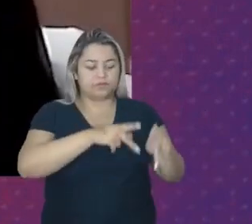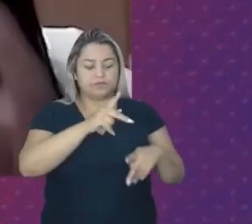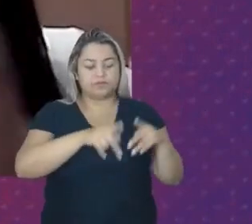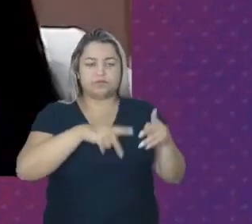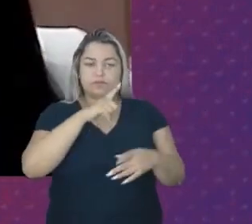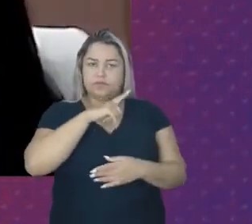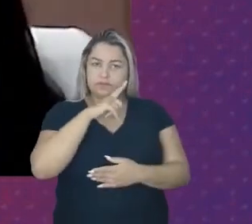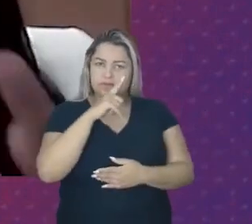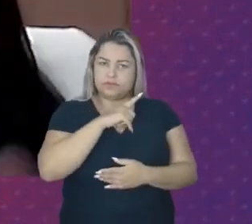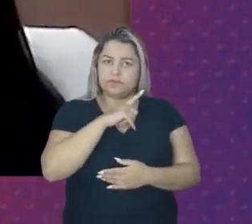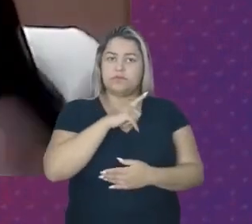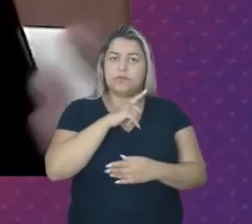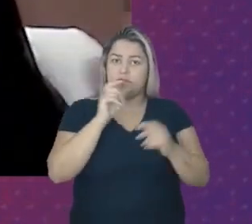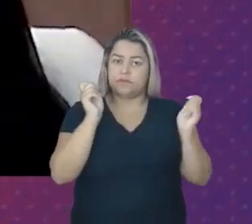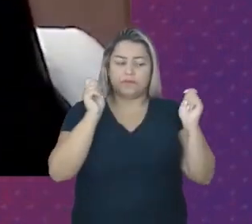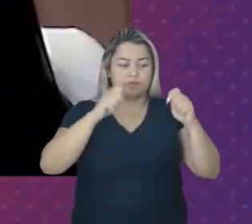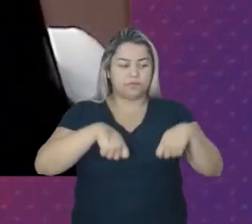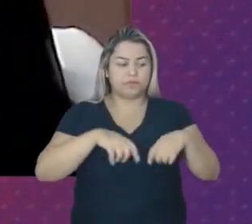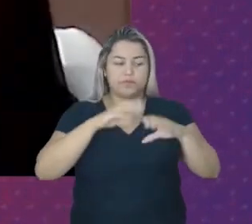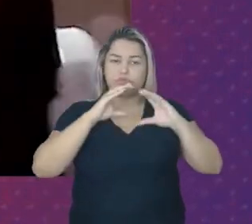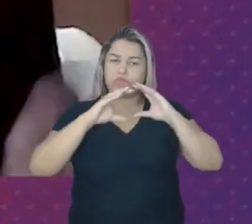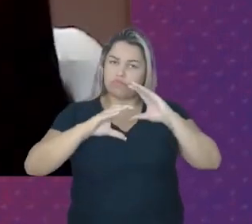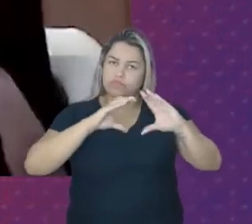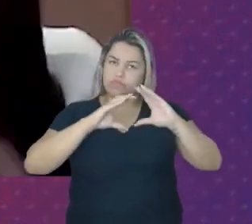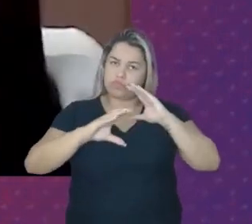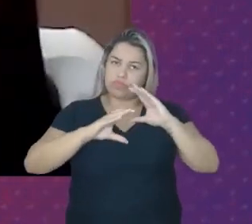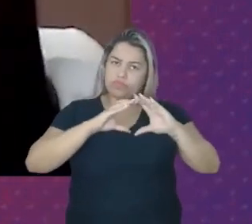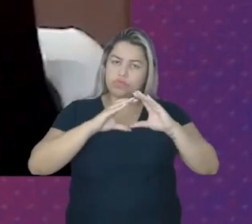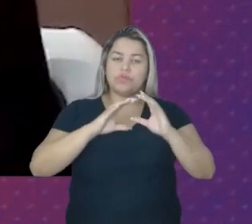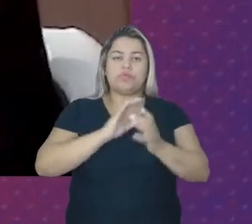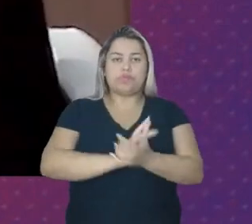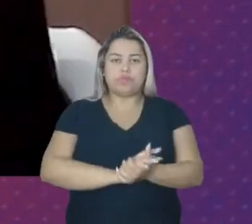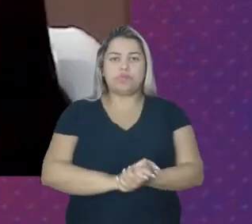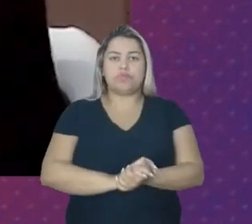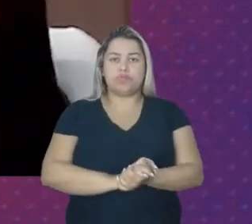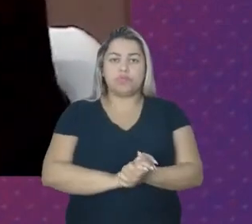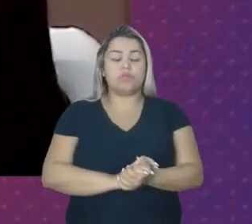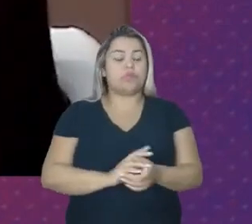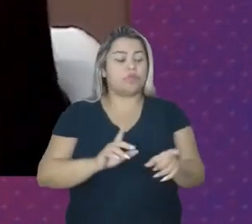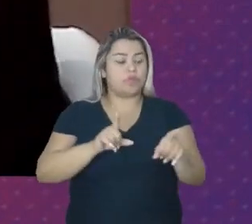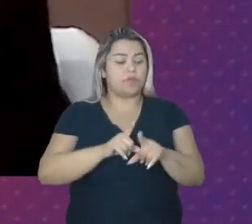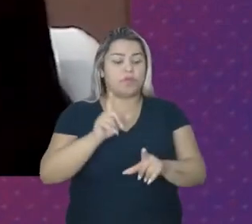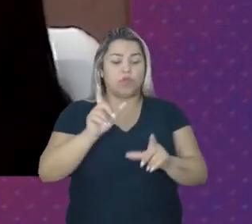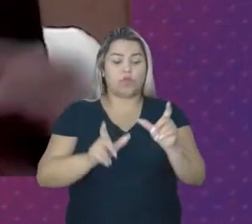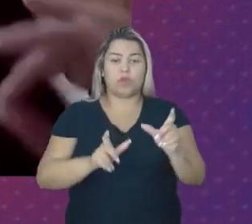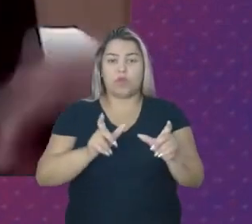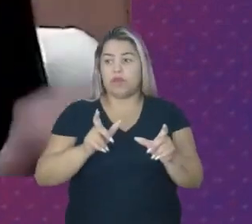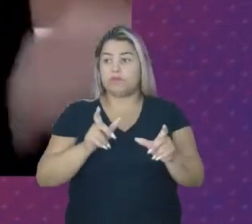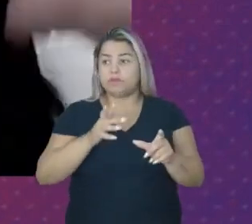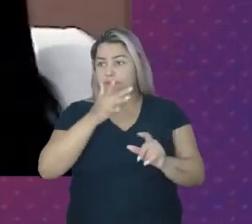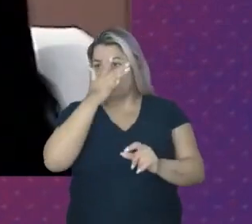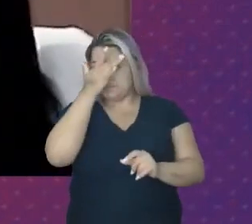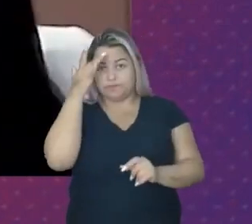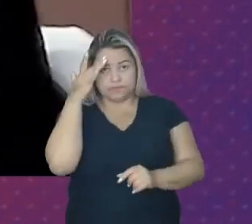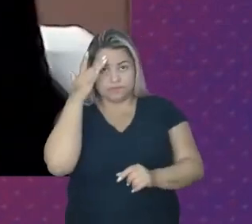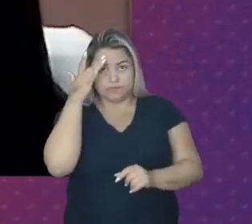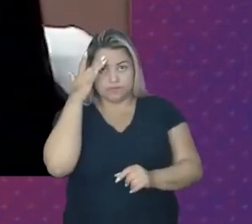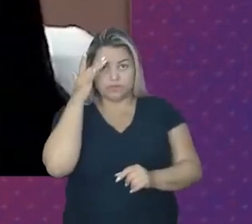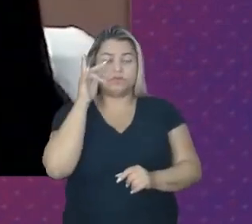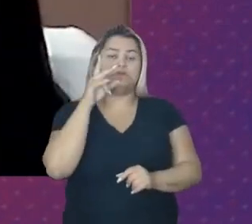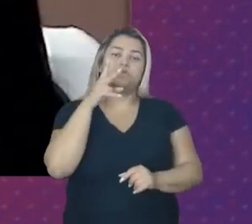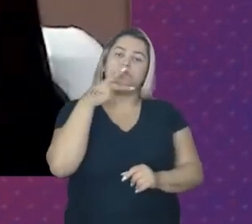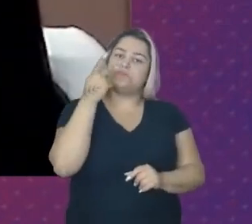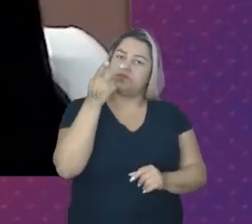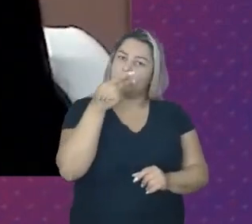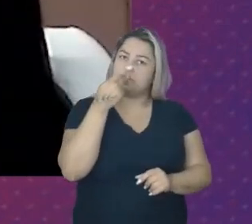específicas e você precisa se comunicar especificamente com cada público. Então, você falar